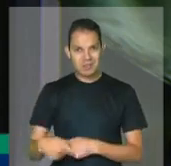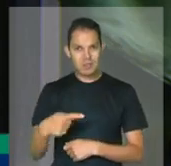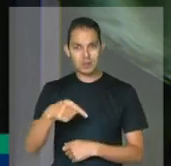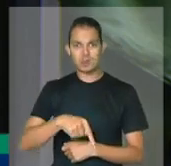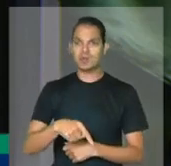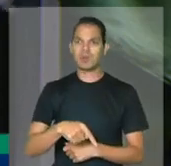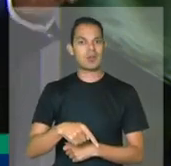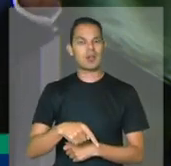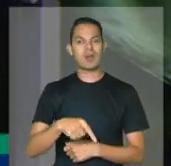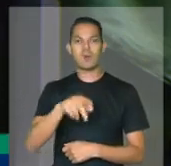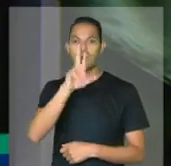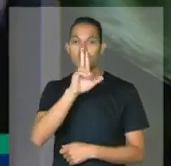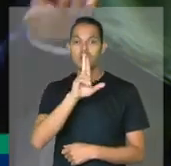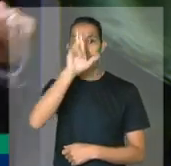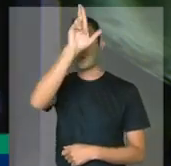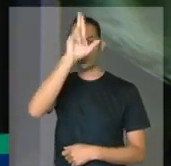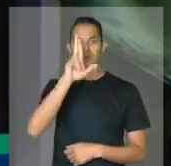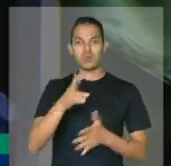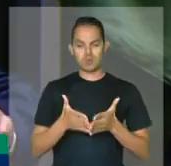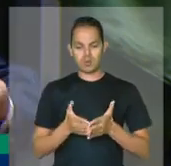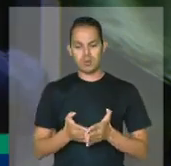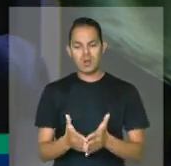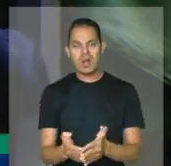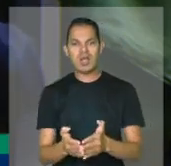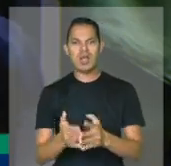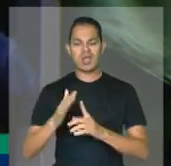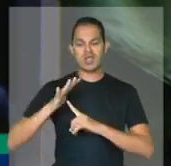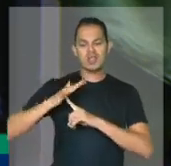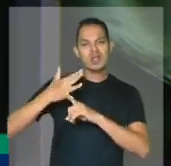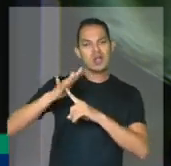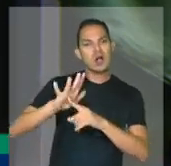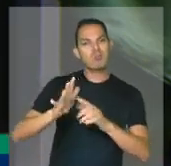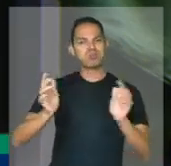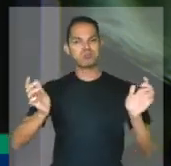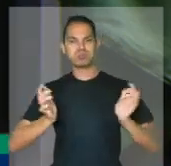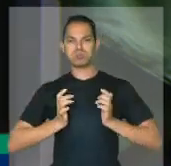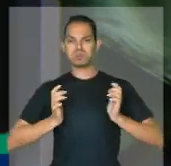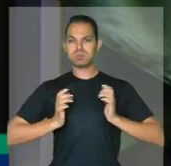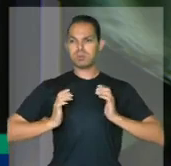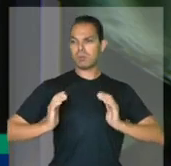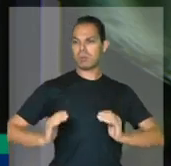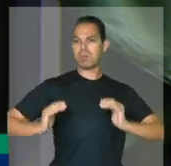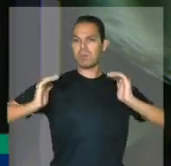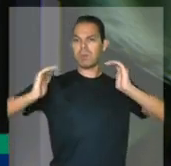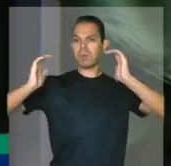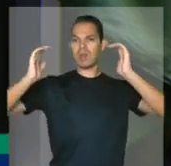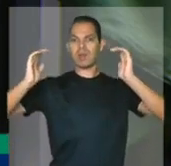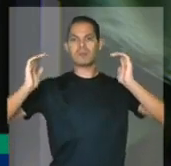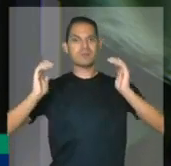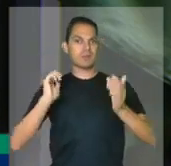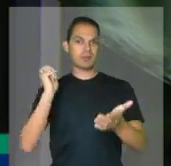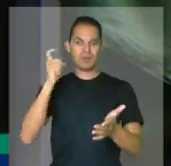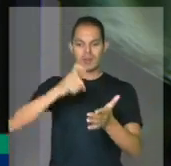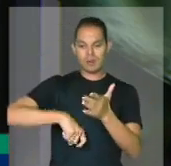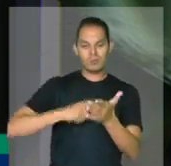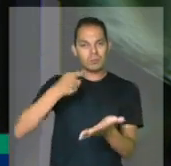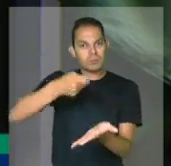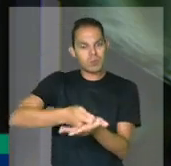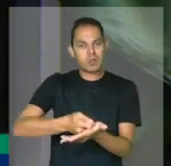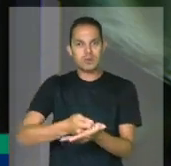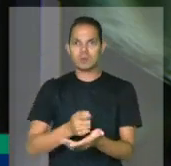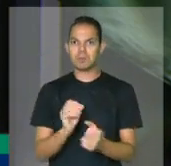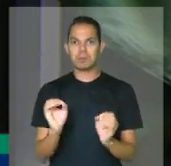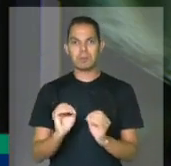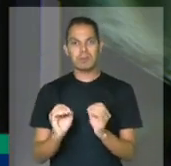sim aquele dono de uma lancha, de um helicóptero, dono de grandes fortunas, que não paga imposto no nosso país.